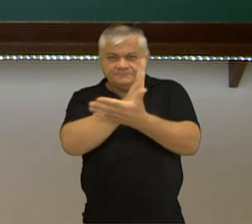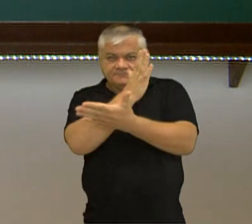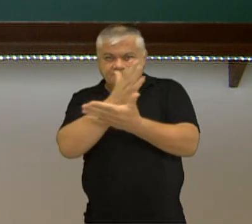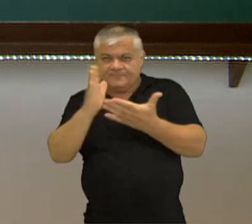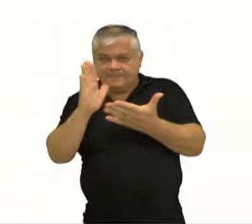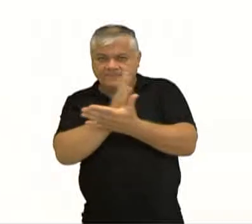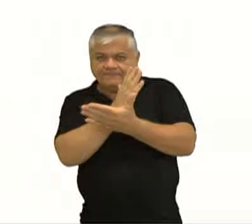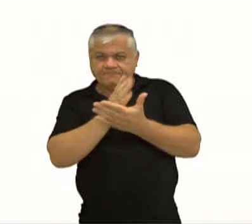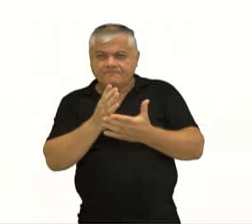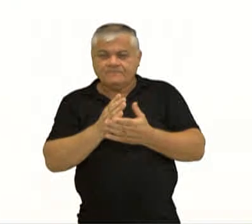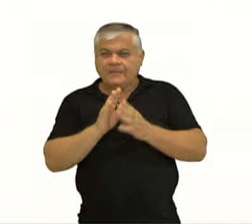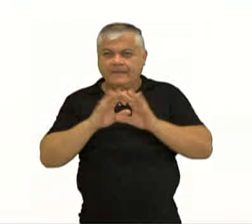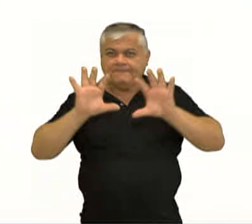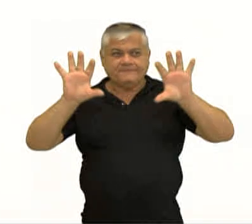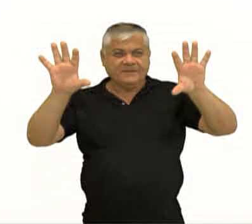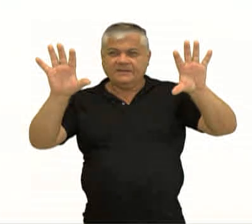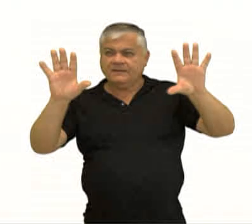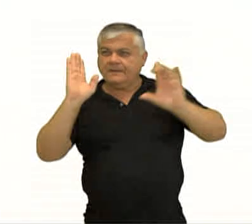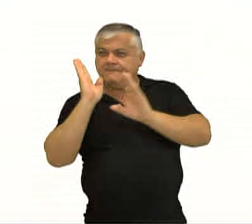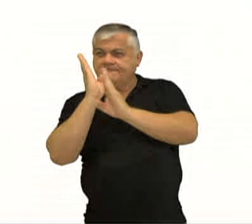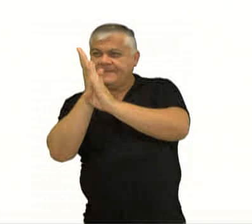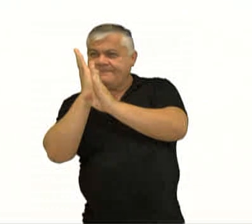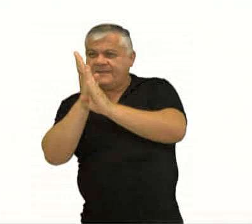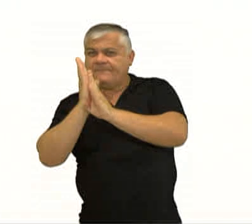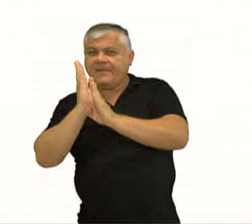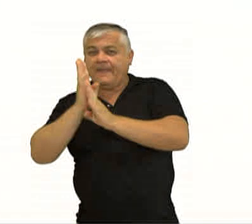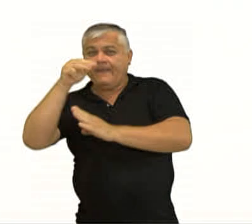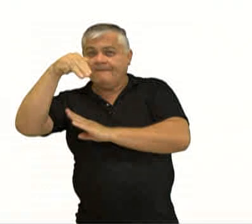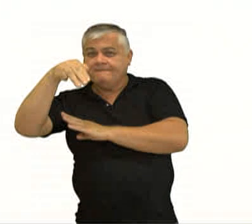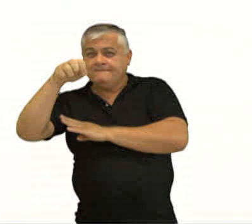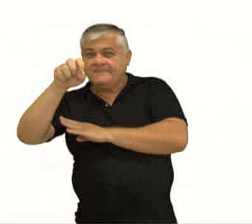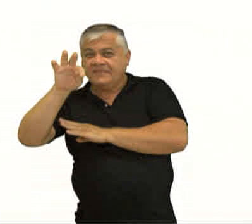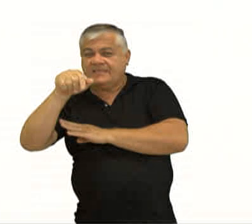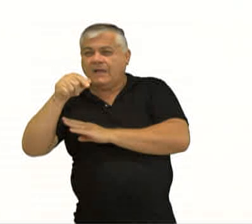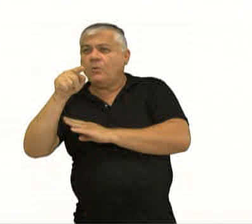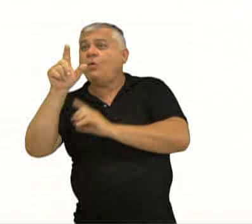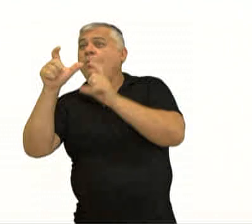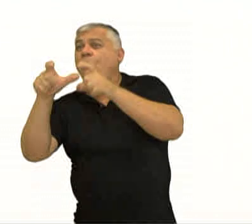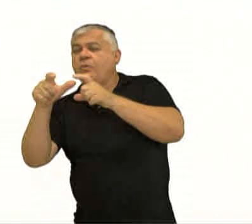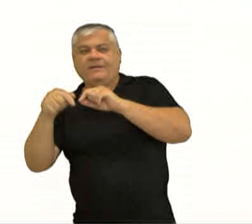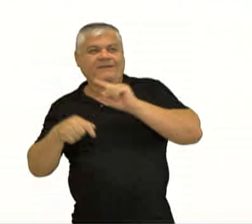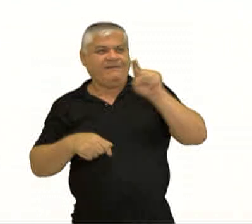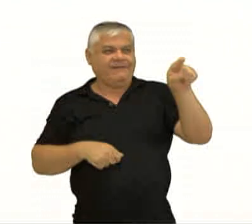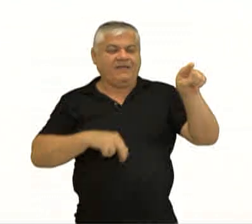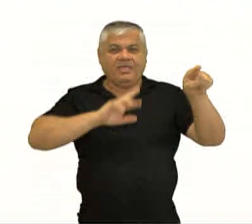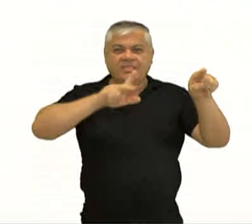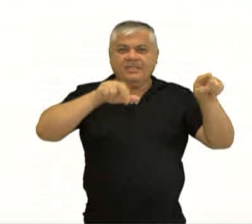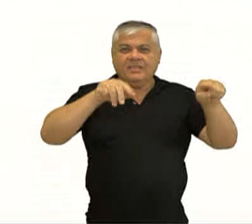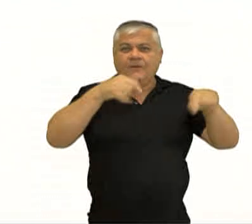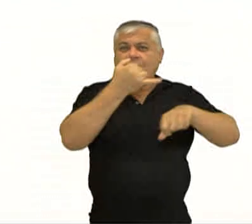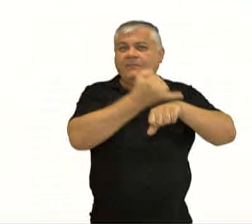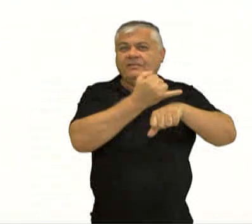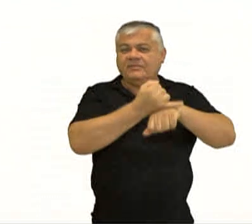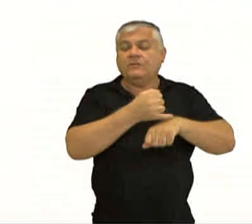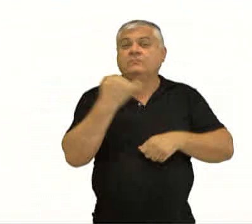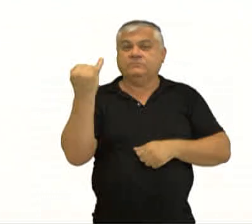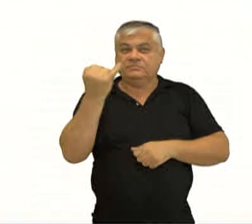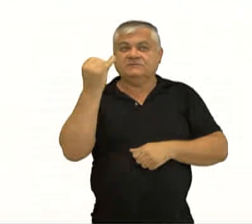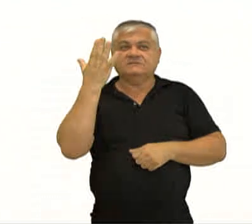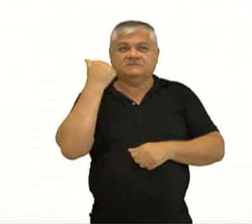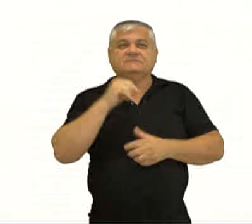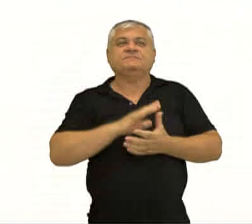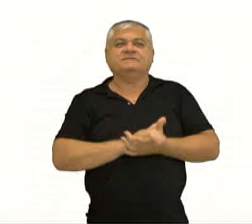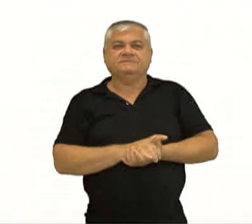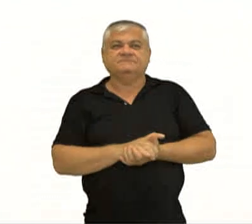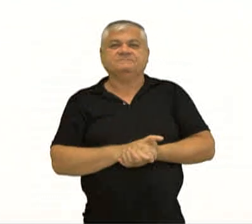e identificar onde é que estão os metais e os não metais na tabela periódica? É importante saber isso. Ó,